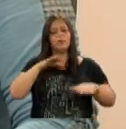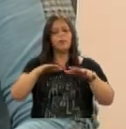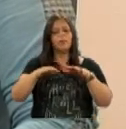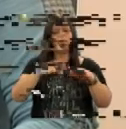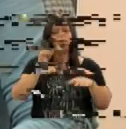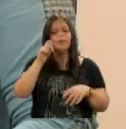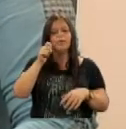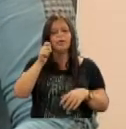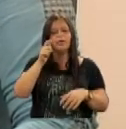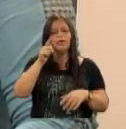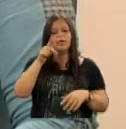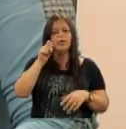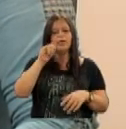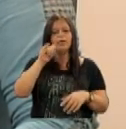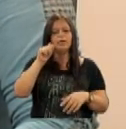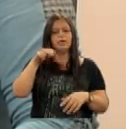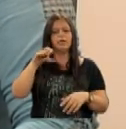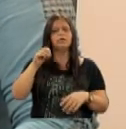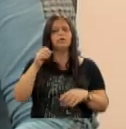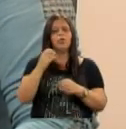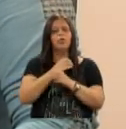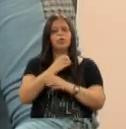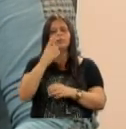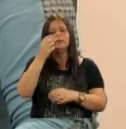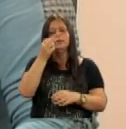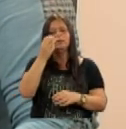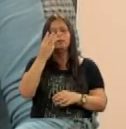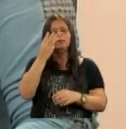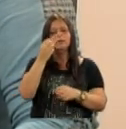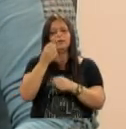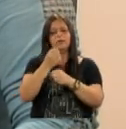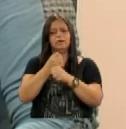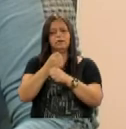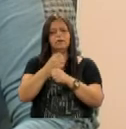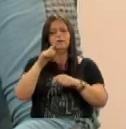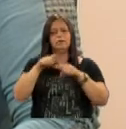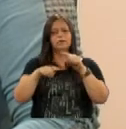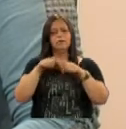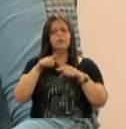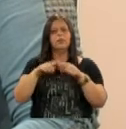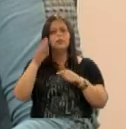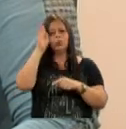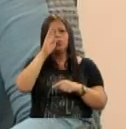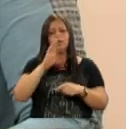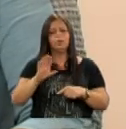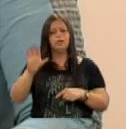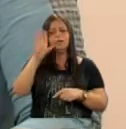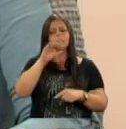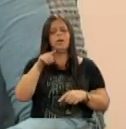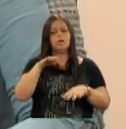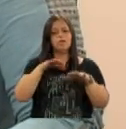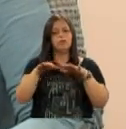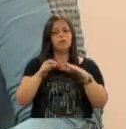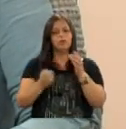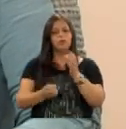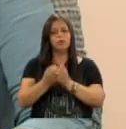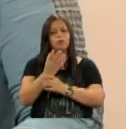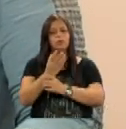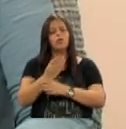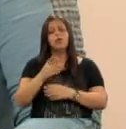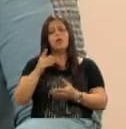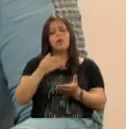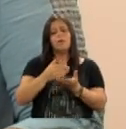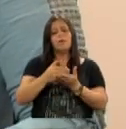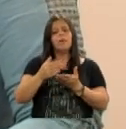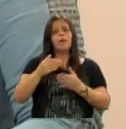completa 63 anos de actividade e pioneirismo no brasil né então esse movimento surgiu e venci